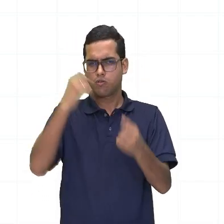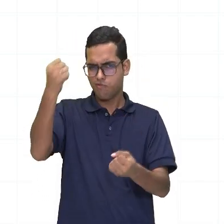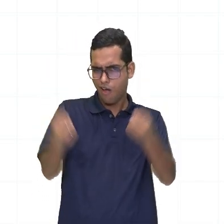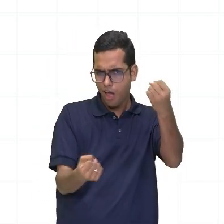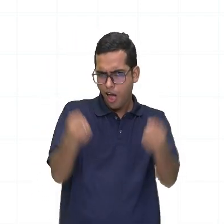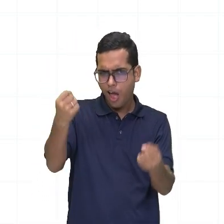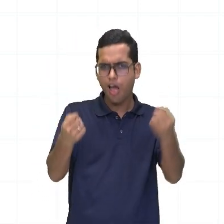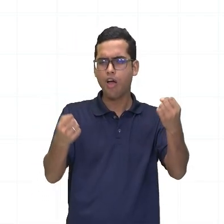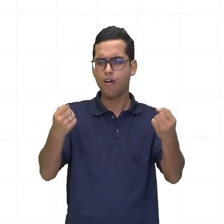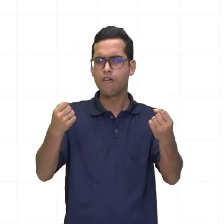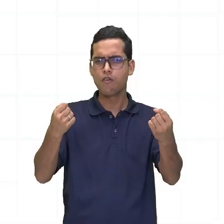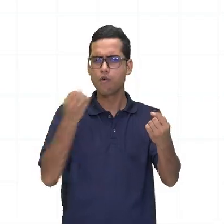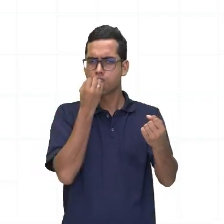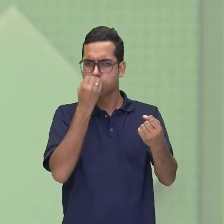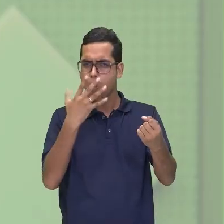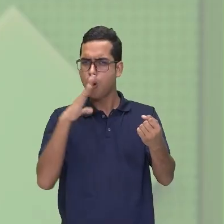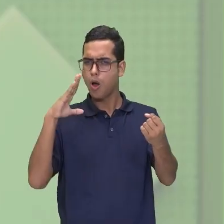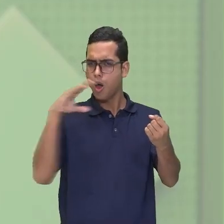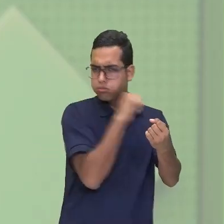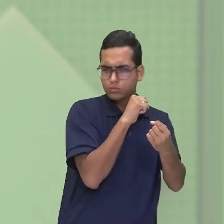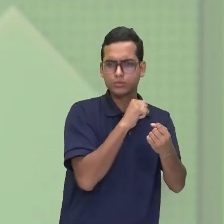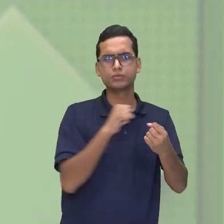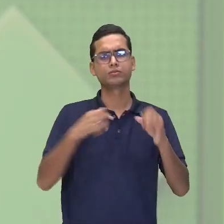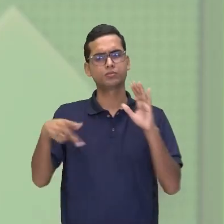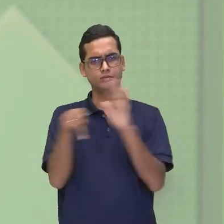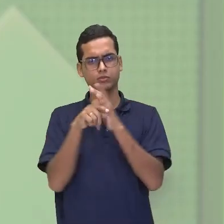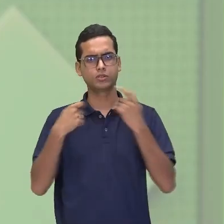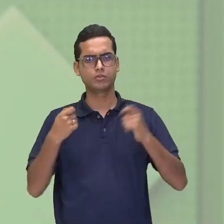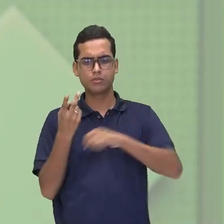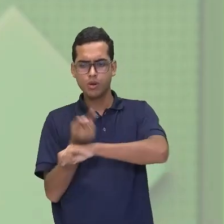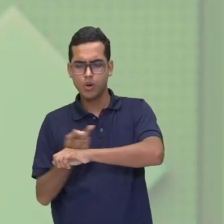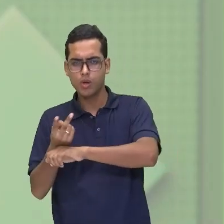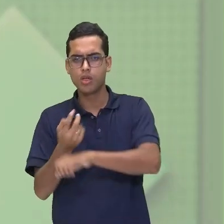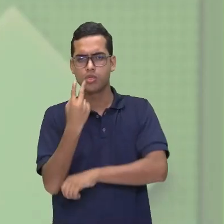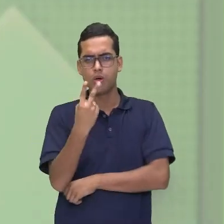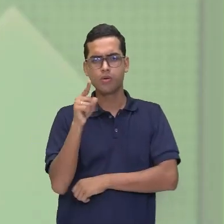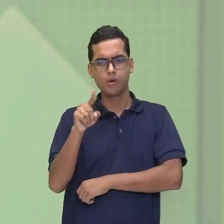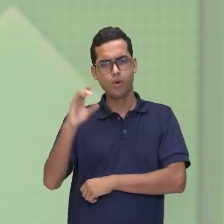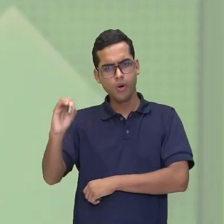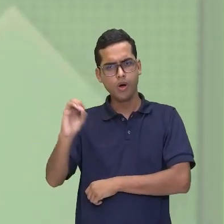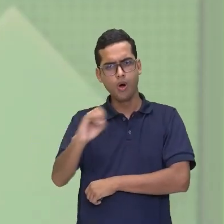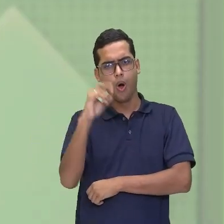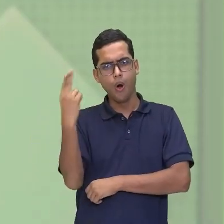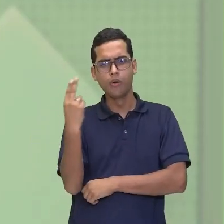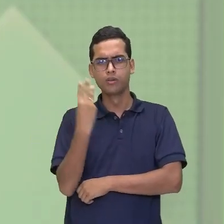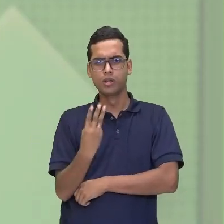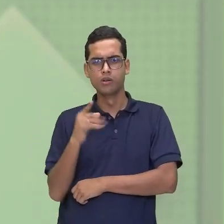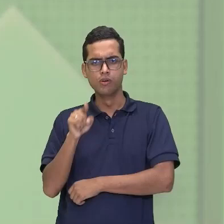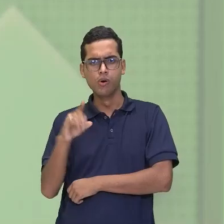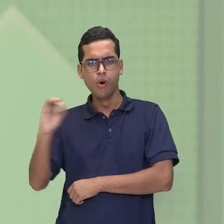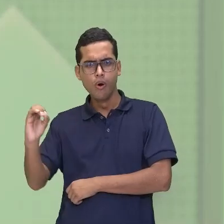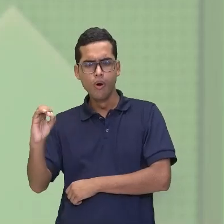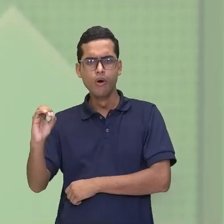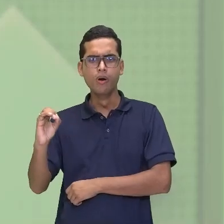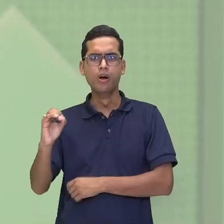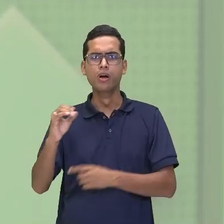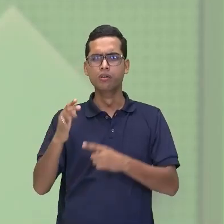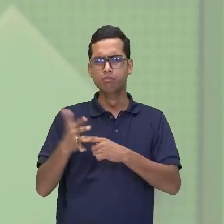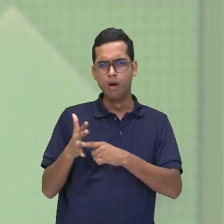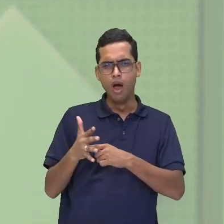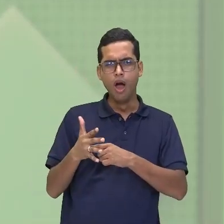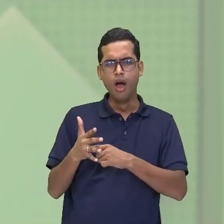seja 2.0, 3.0, né? Mas não necessariamente quer dizer que esses motores sejam